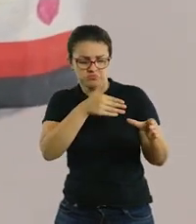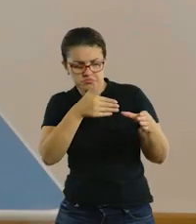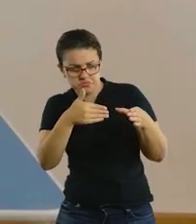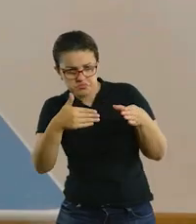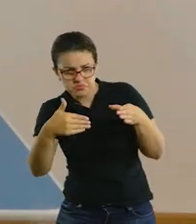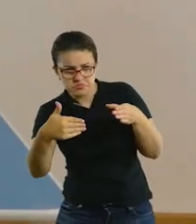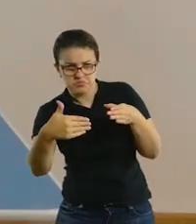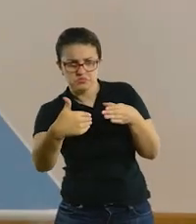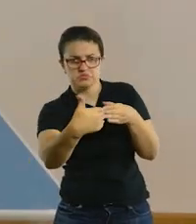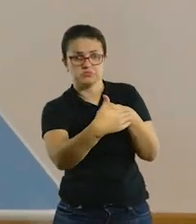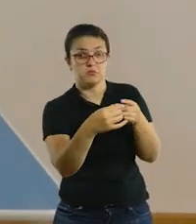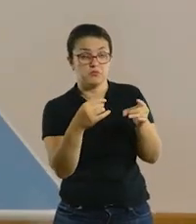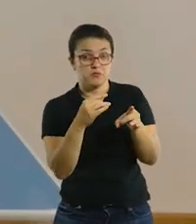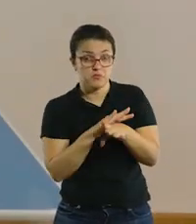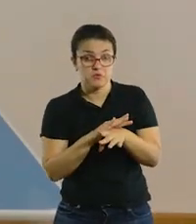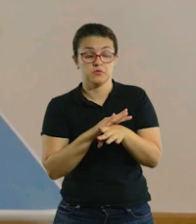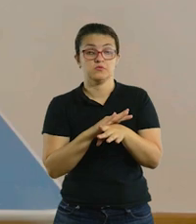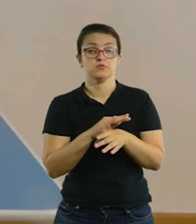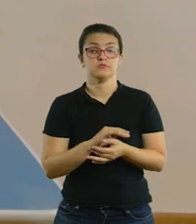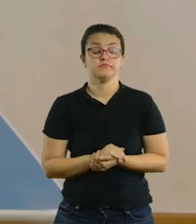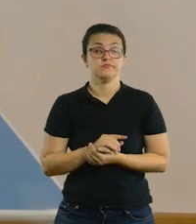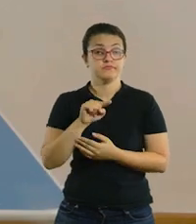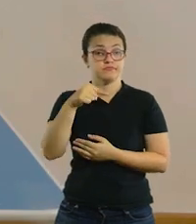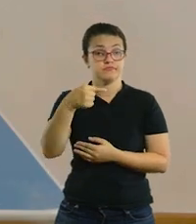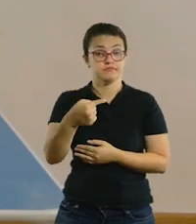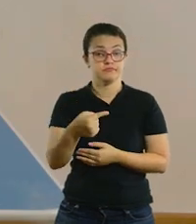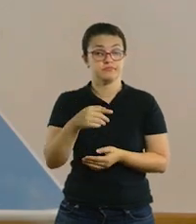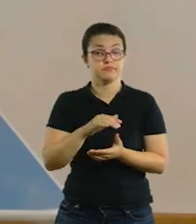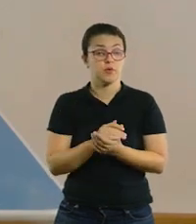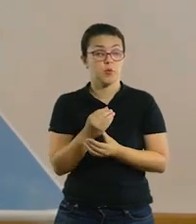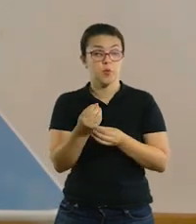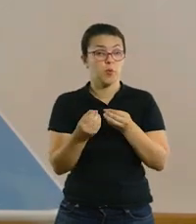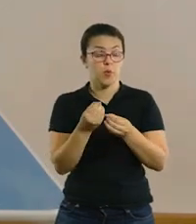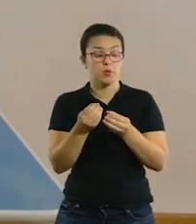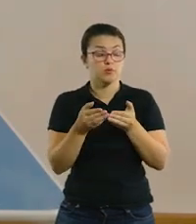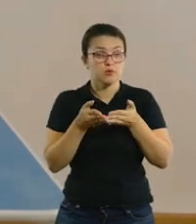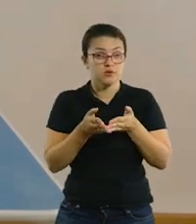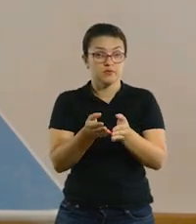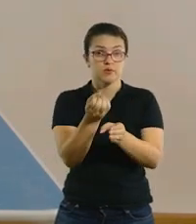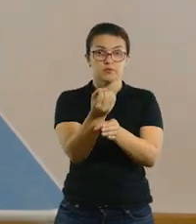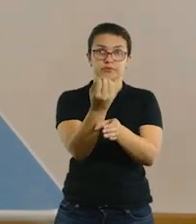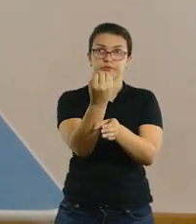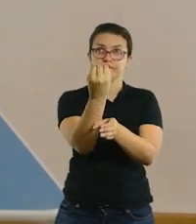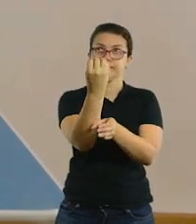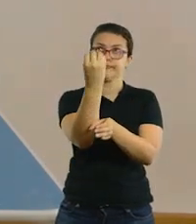vocês. Feito isso, pessoal, vamos para a próxima parte, que é a chaminé do navio.